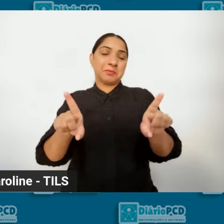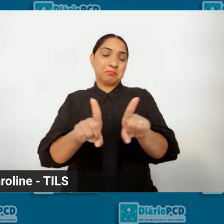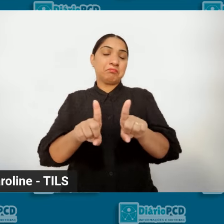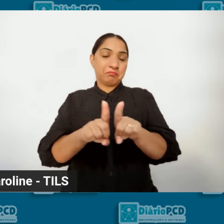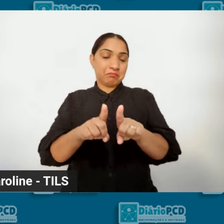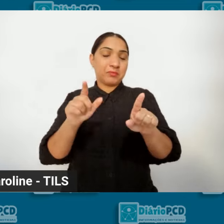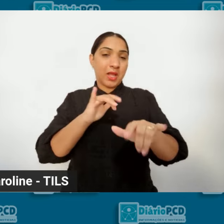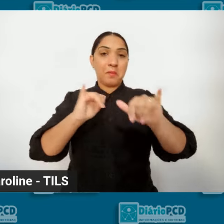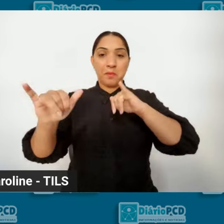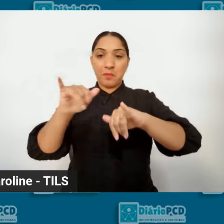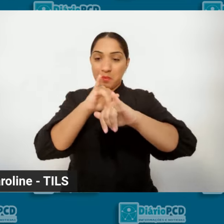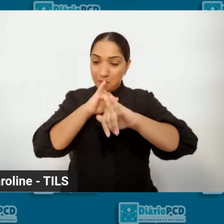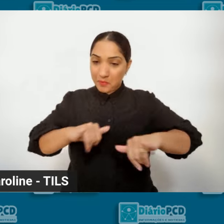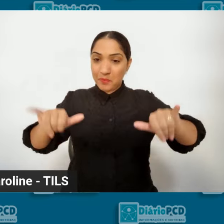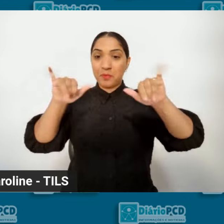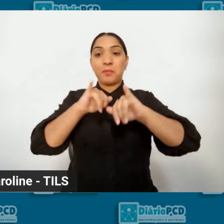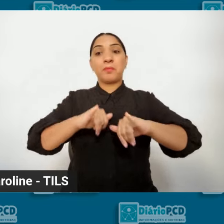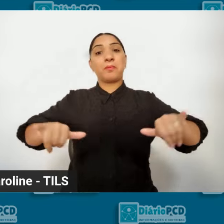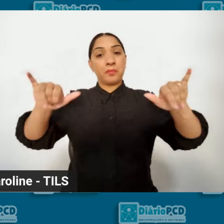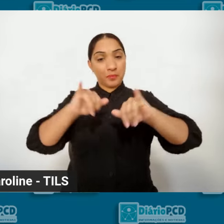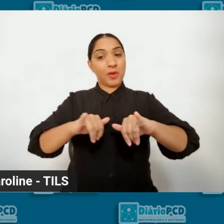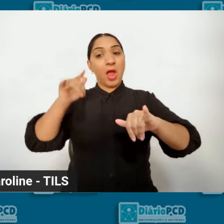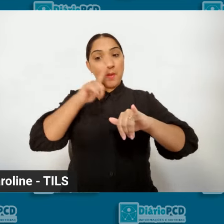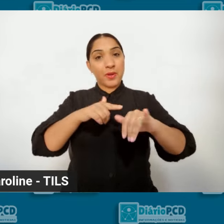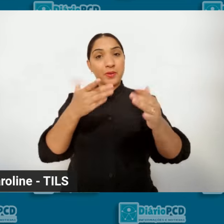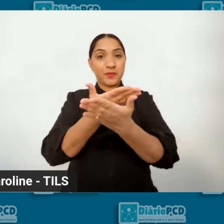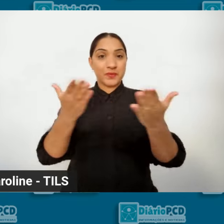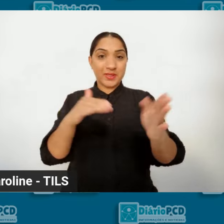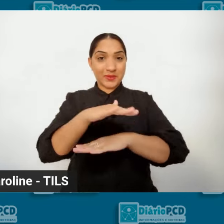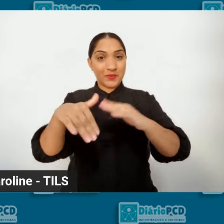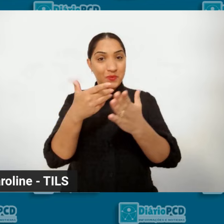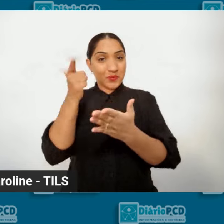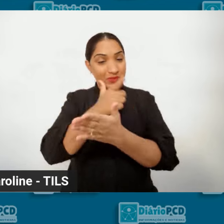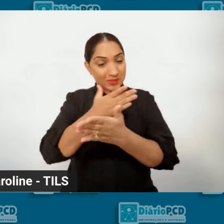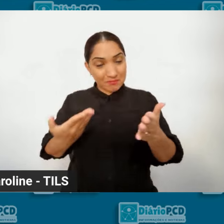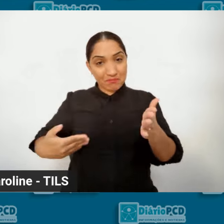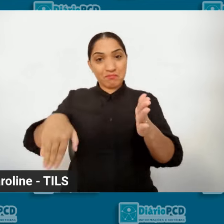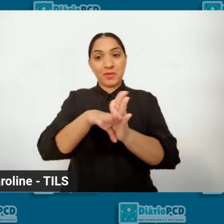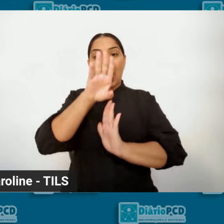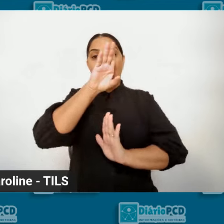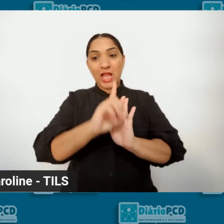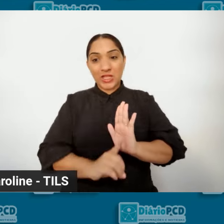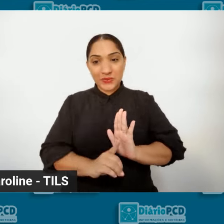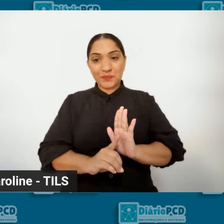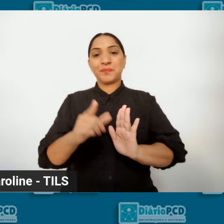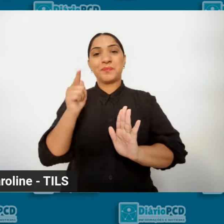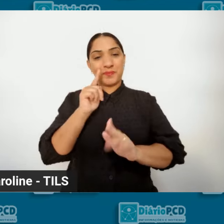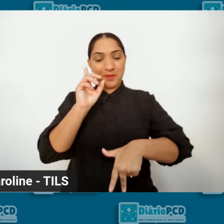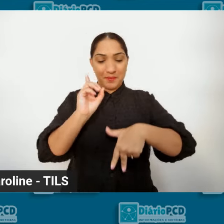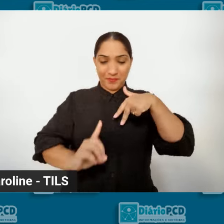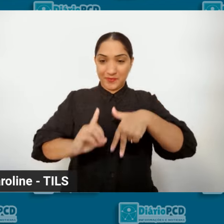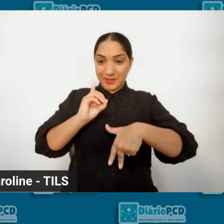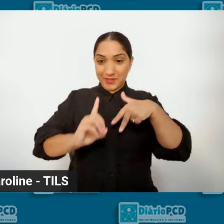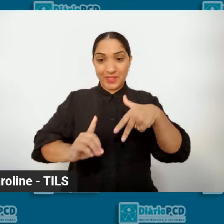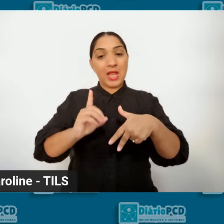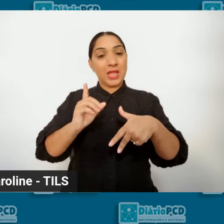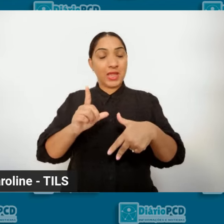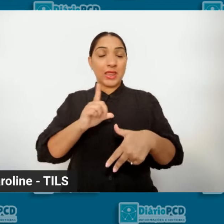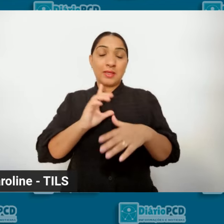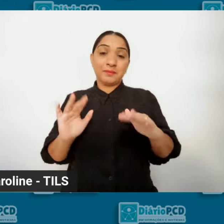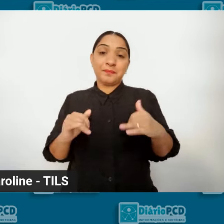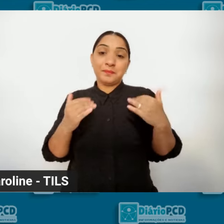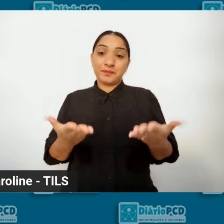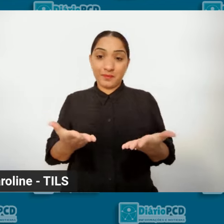mais de dimensão para poder levar a todos vocês os direitos sobre e para as pessoas com deficiência. Por sinal,